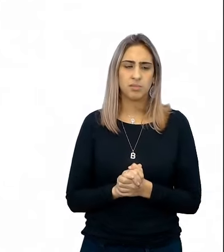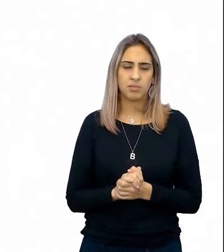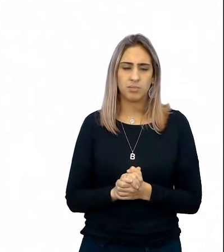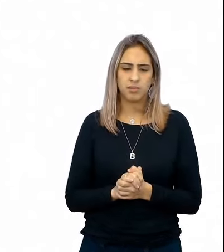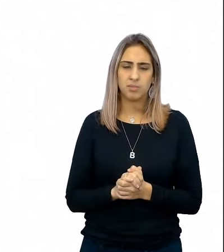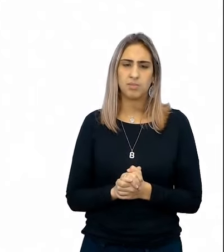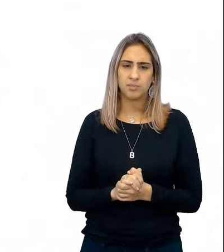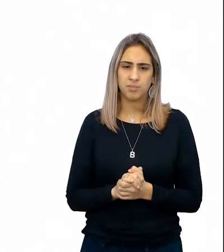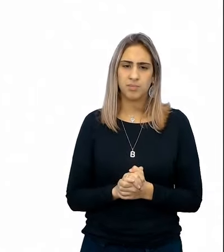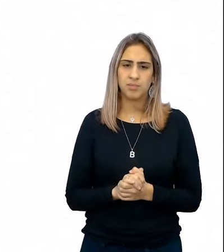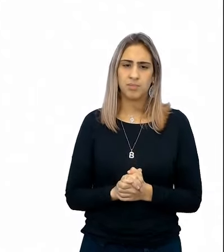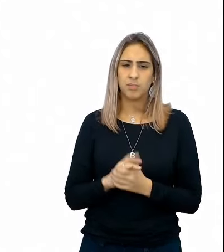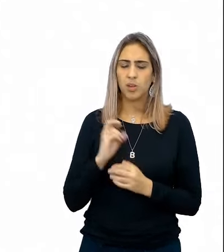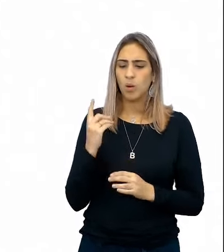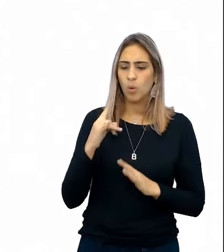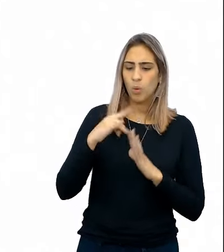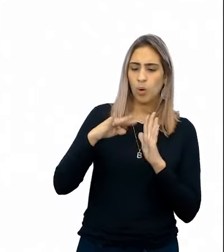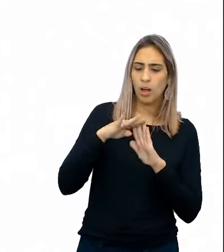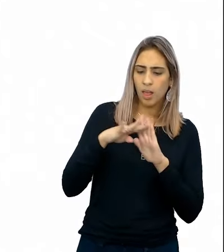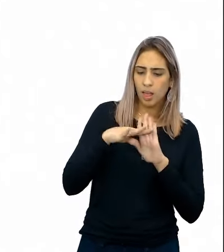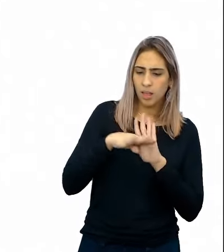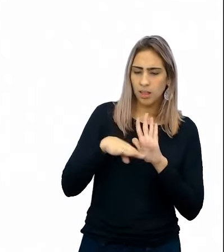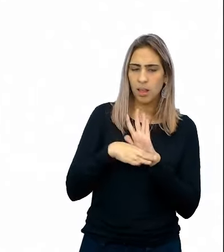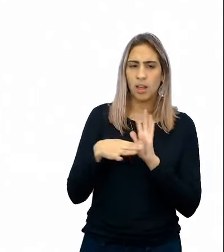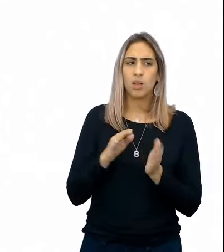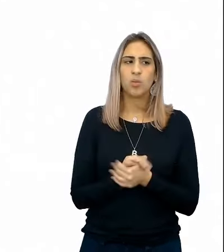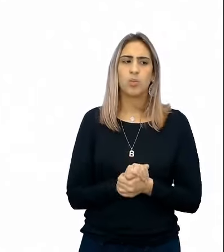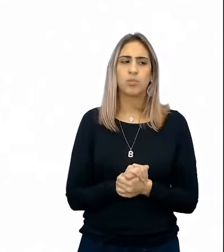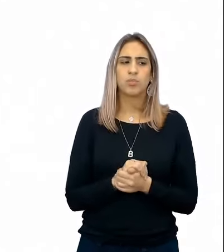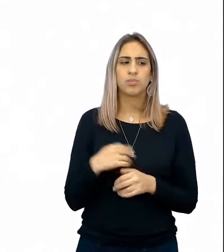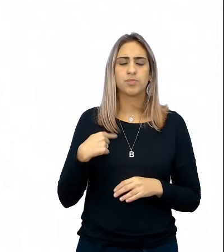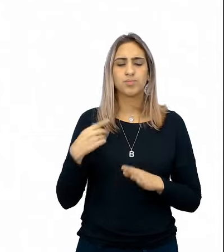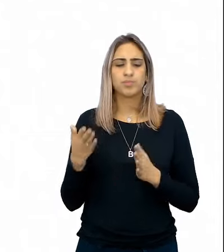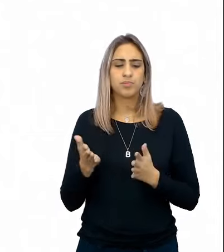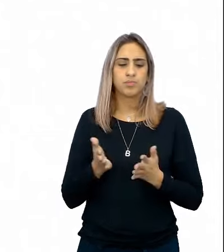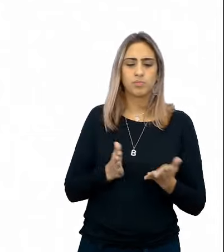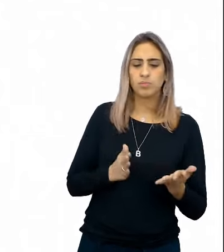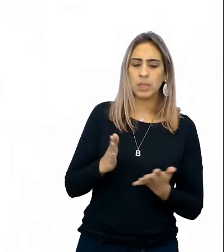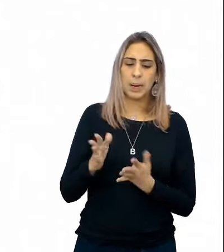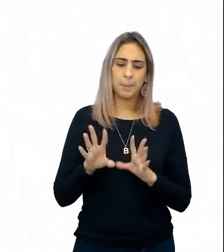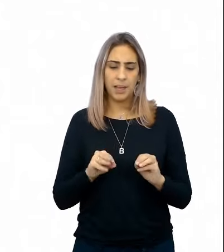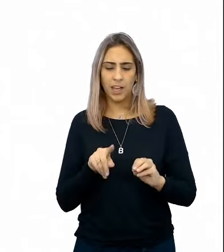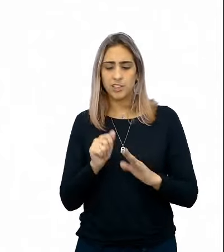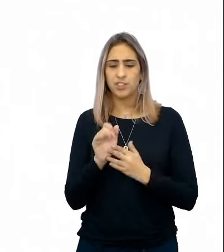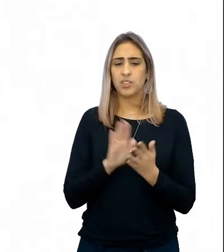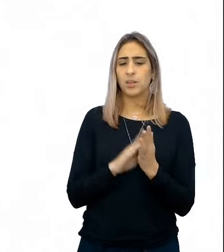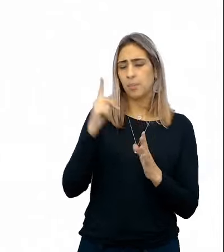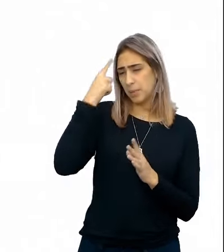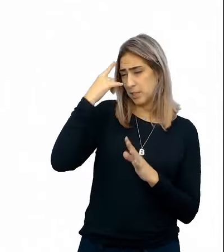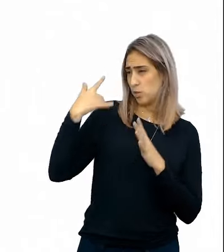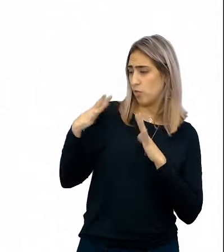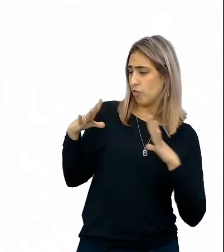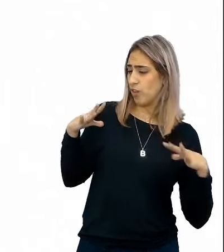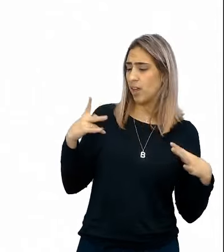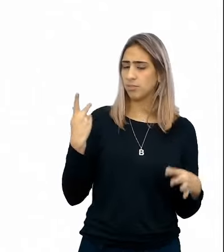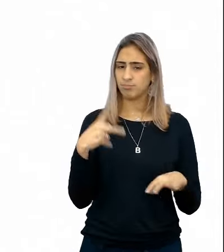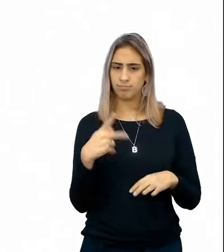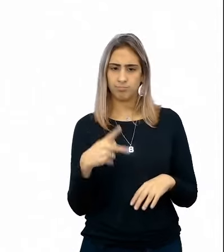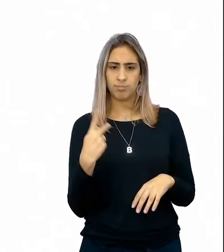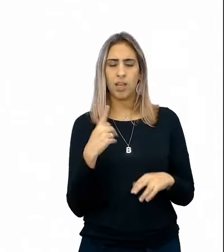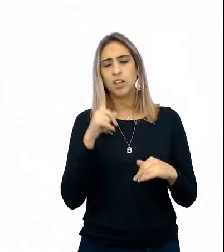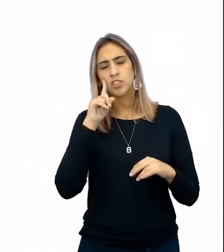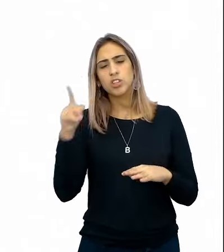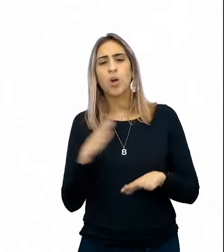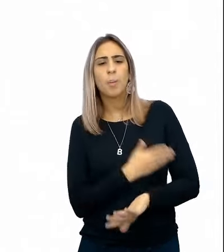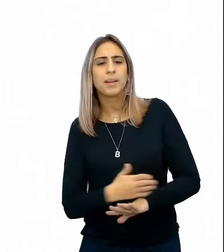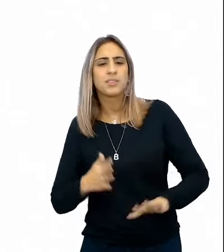de junho, ou o calendário do mês de julho, propondo atividades pensando nas férias deles, né? Que dia